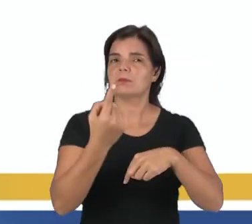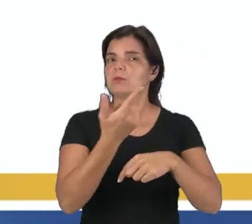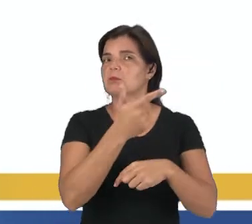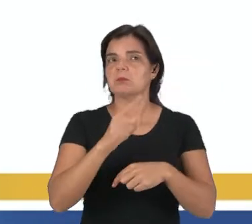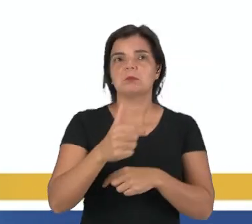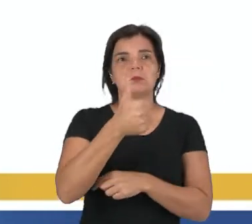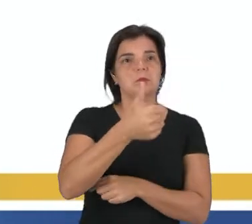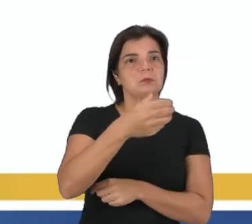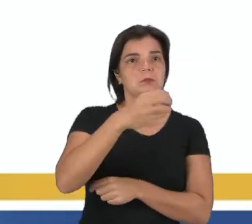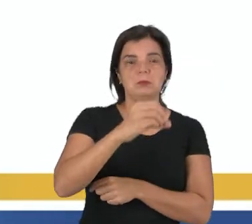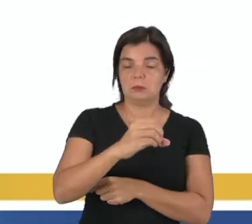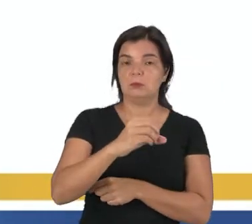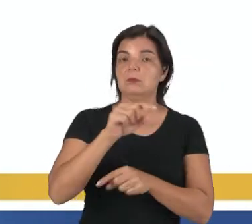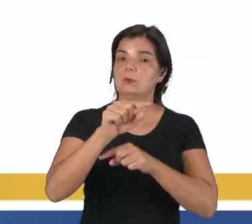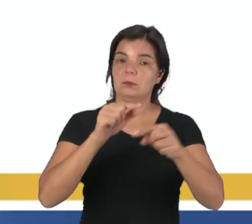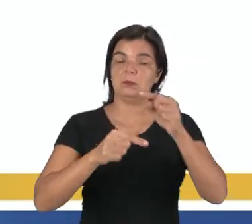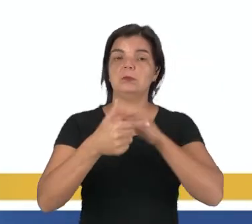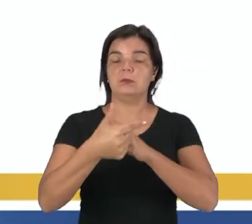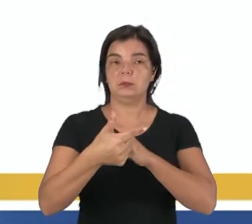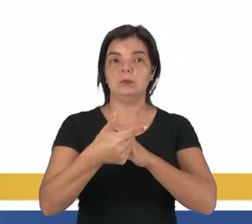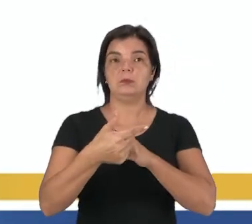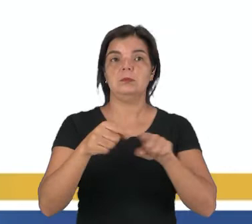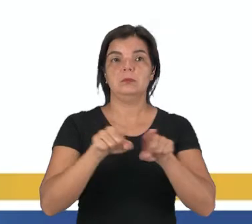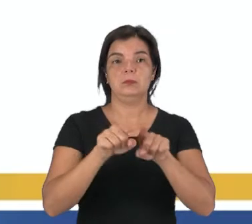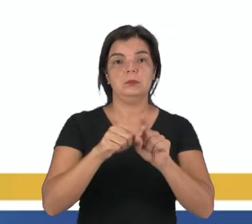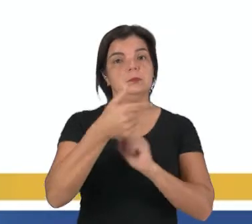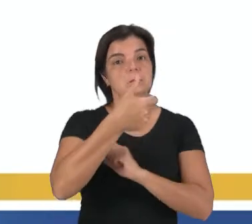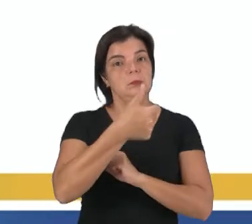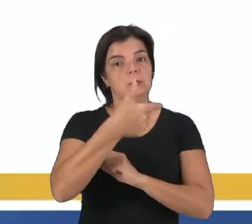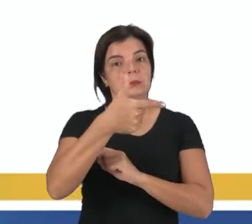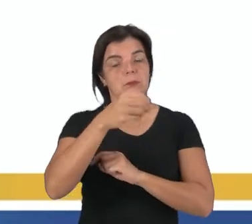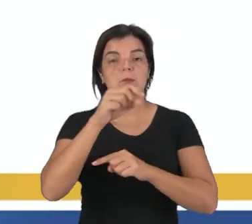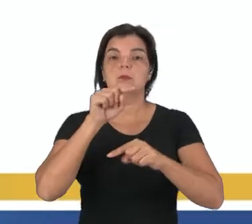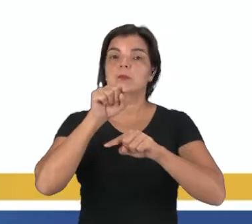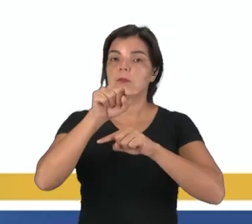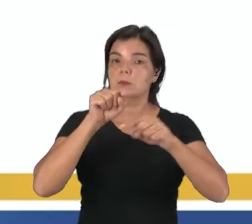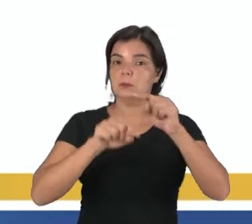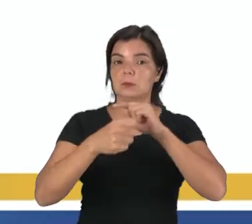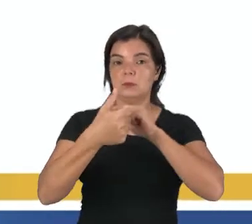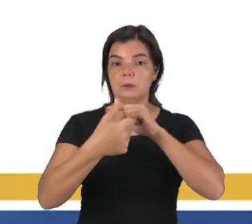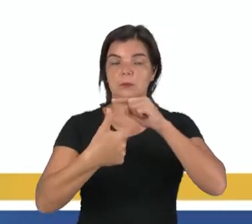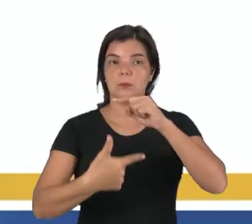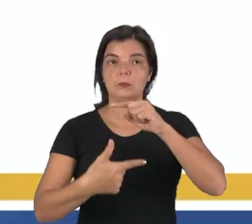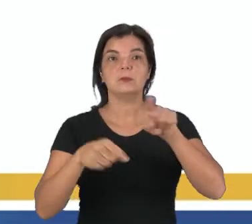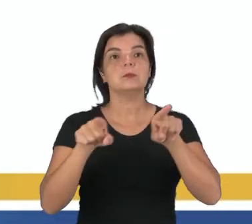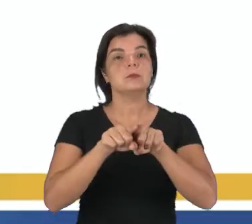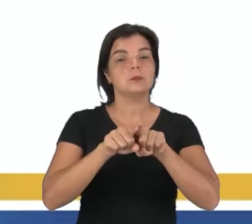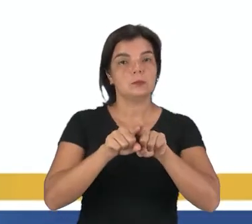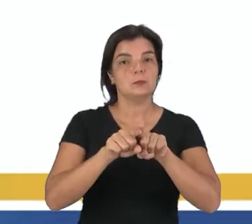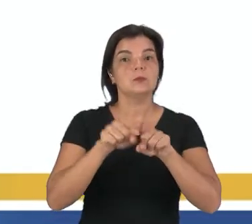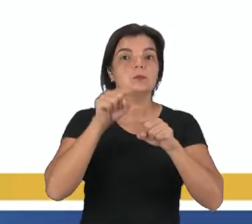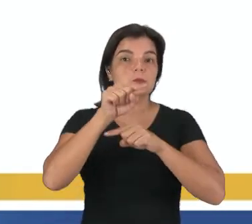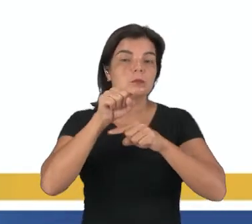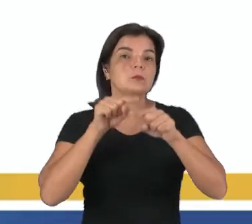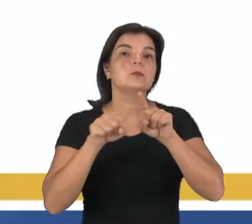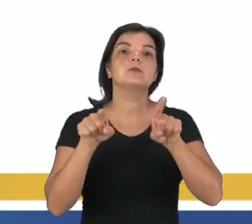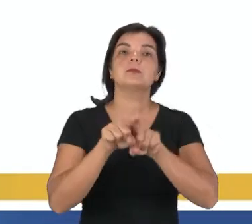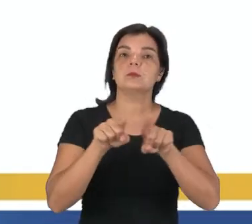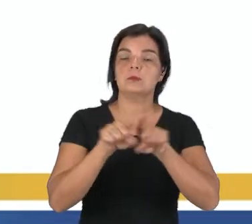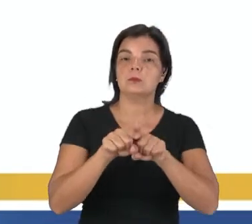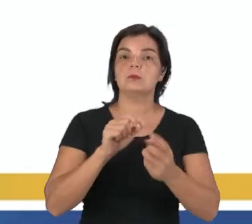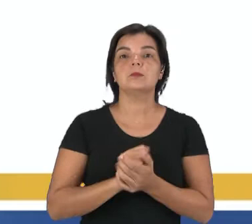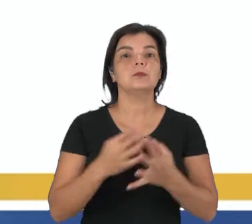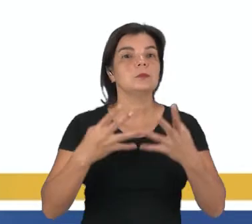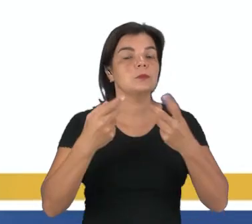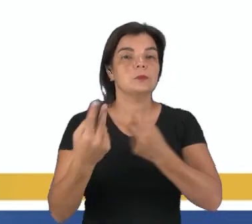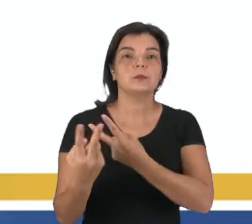tenho 120 dividido por 2, nesse caso eu tenho 120 dividido por 1 sobre 2. E quando eu fizer essa minha divisão, vai